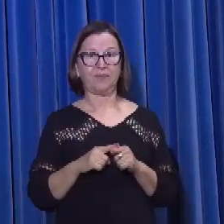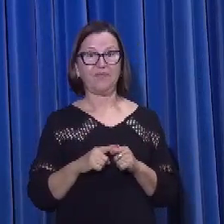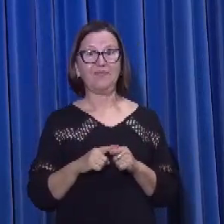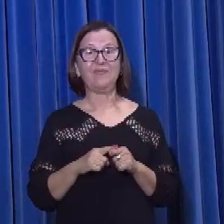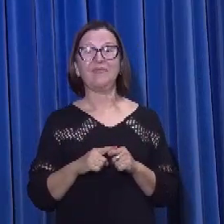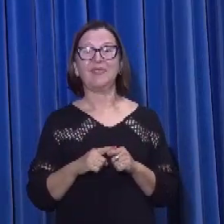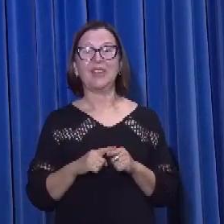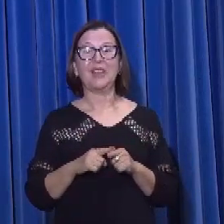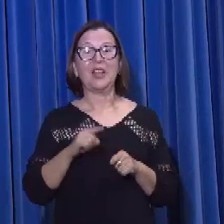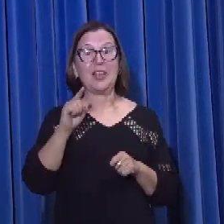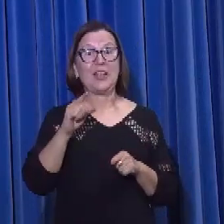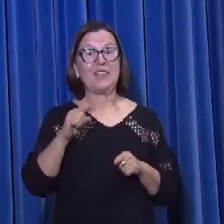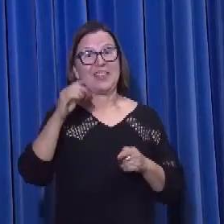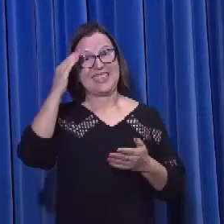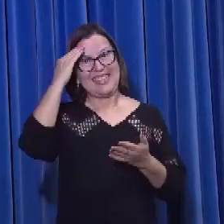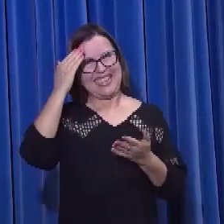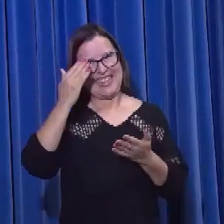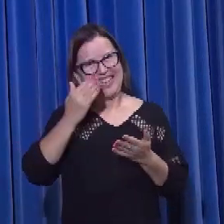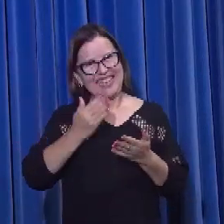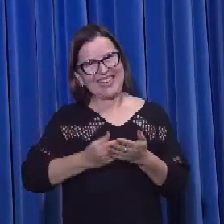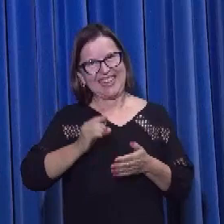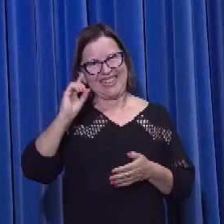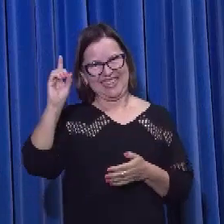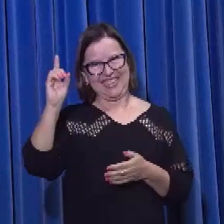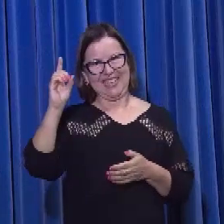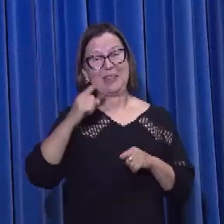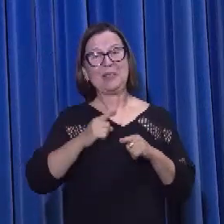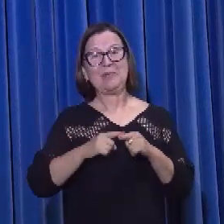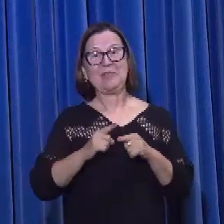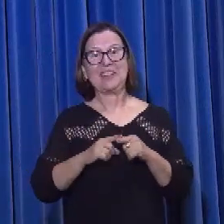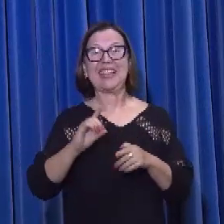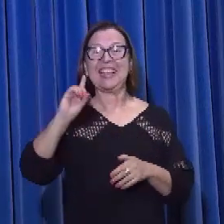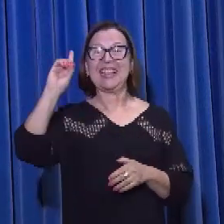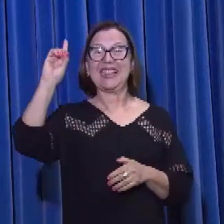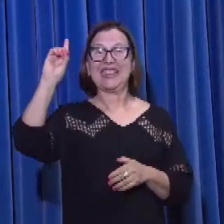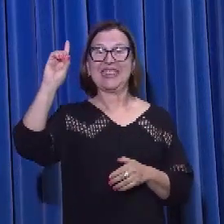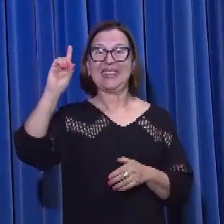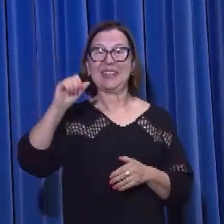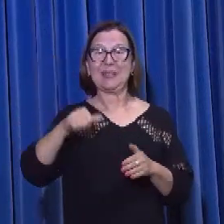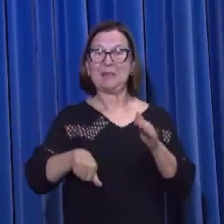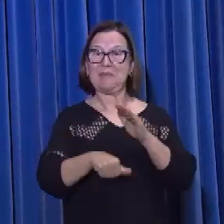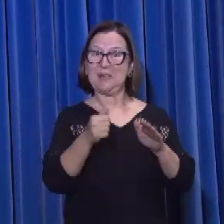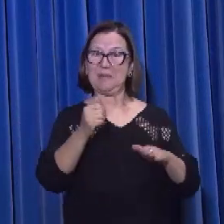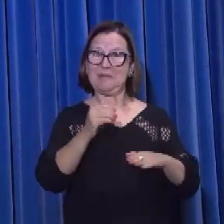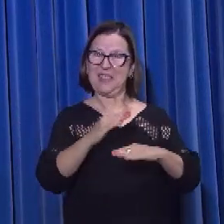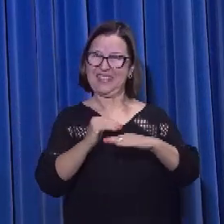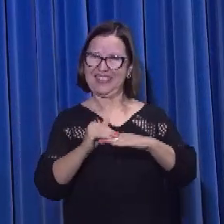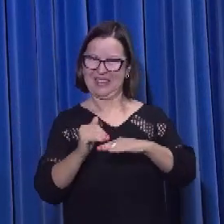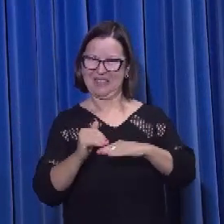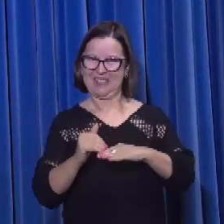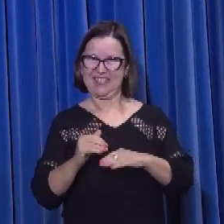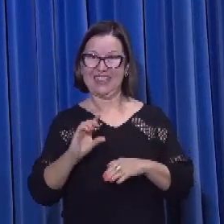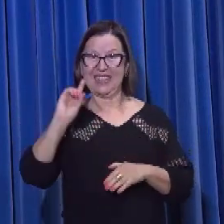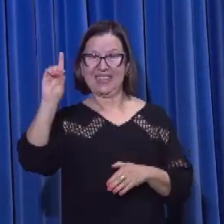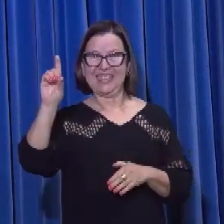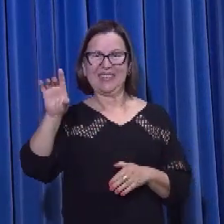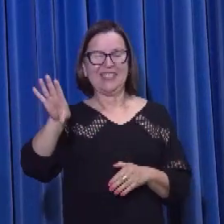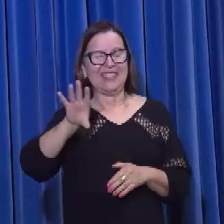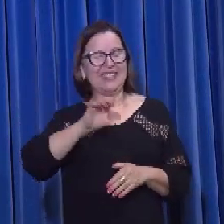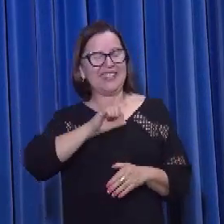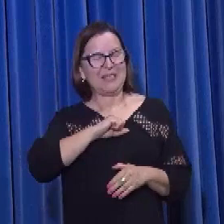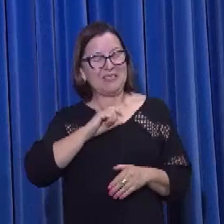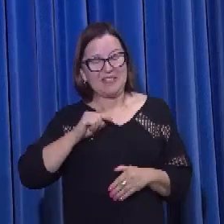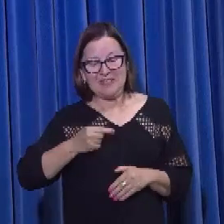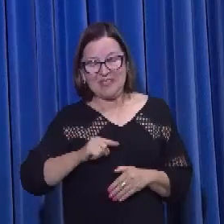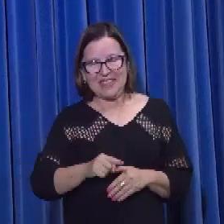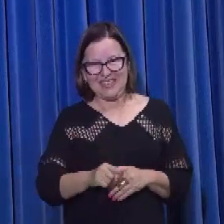nele, pelo tanto que ele te amou. Ele me amou de tal maneira que agora